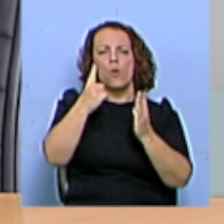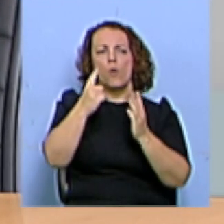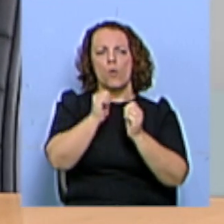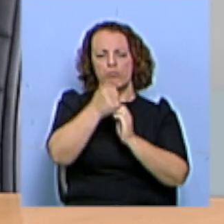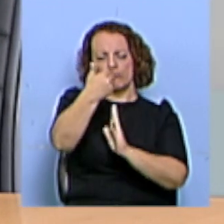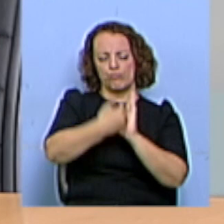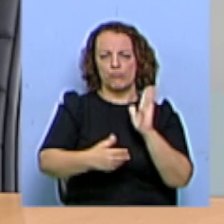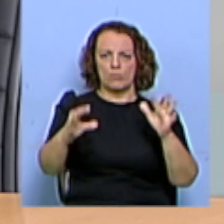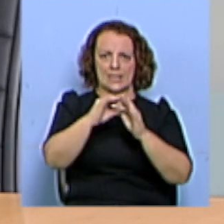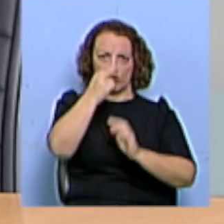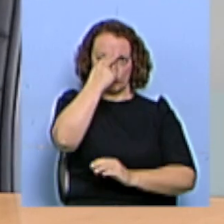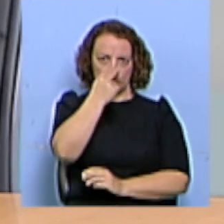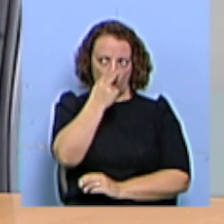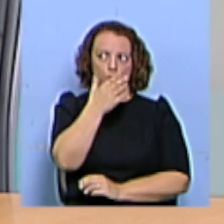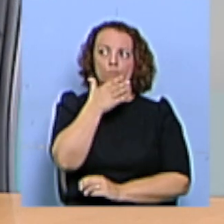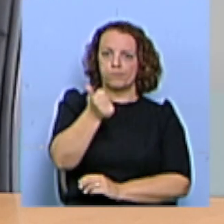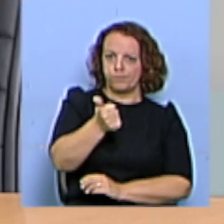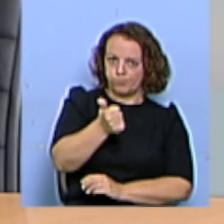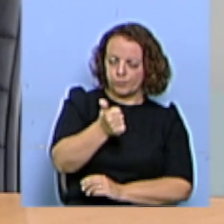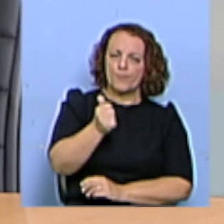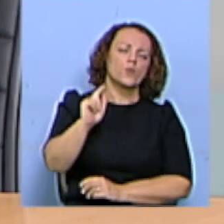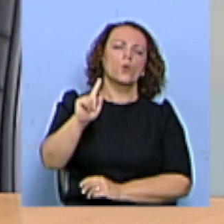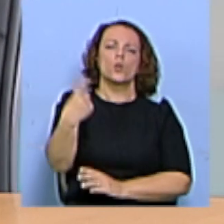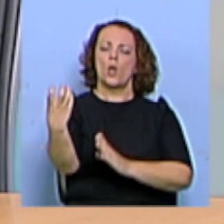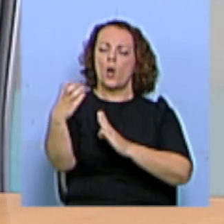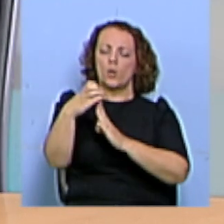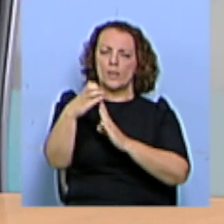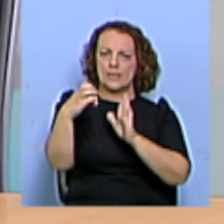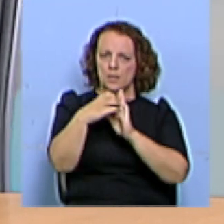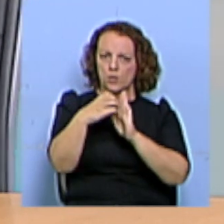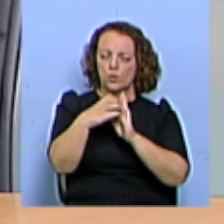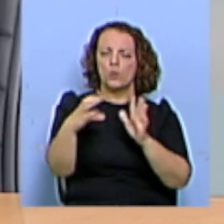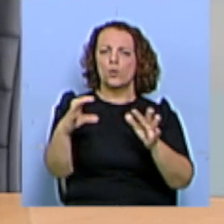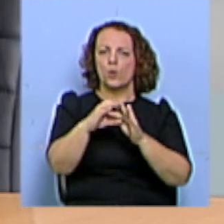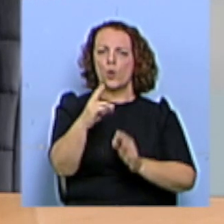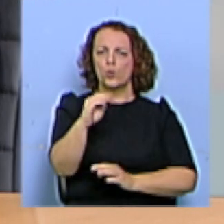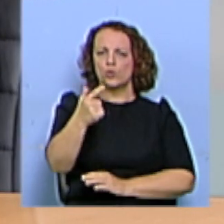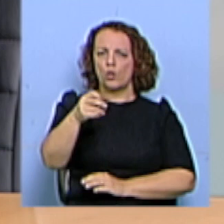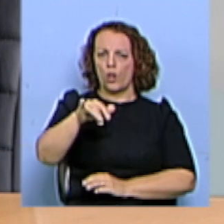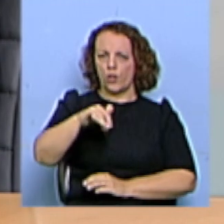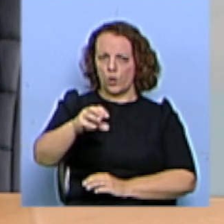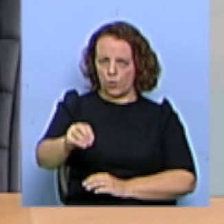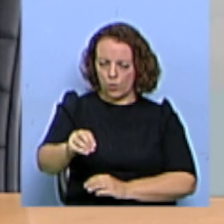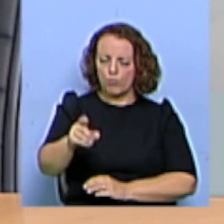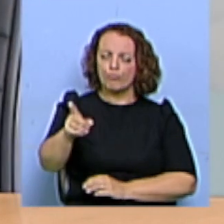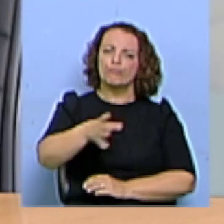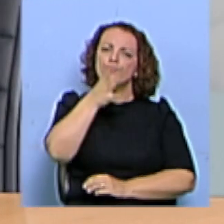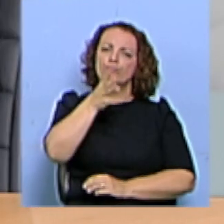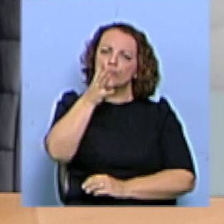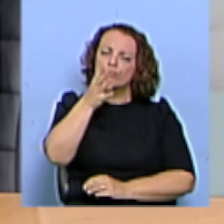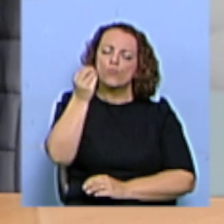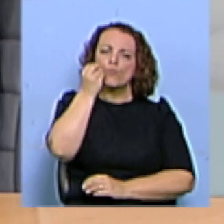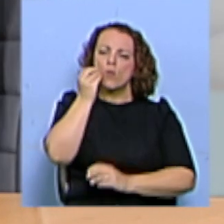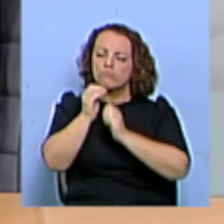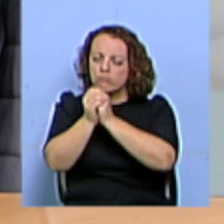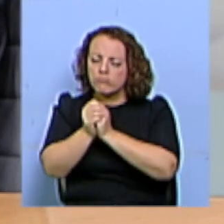narrativa histórica, muito bonita, depois tem um artigo do Custódio da Terra Santa sobre a devoção que sempre existiu na Palestina sobre